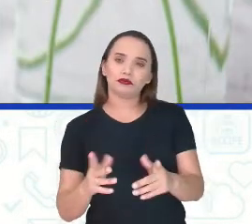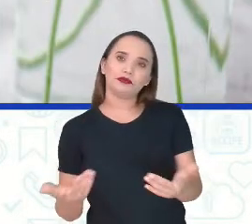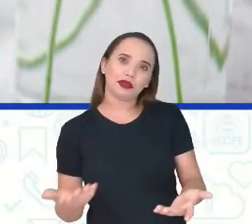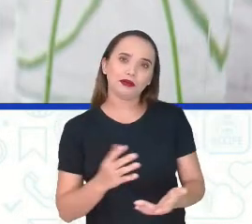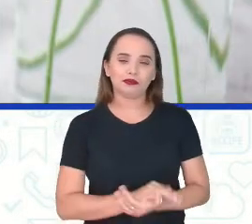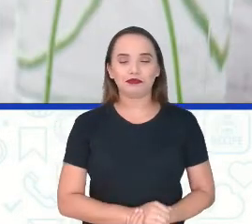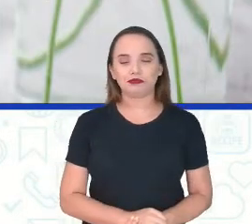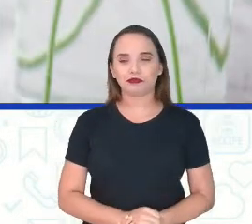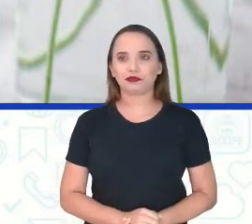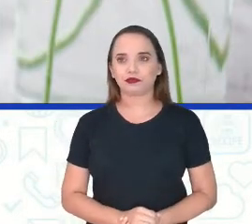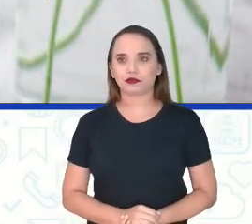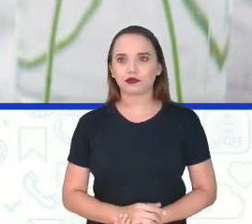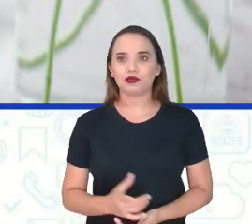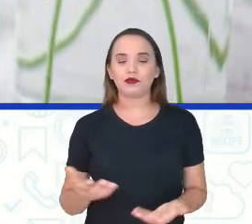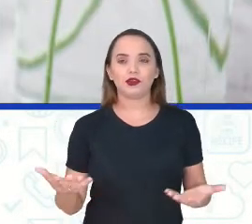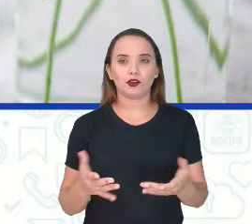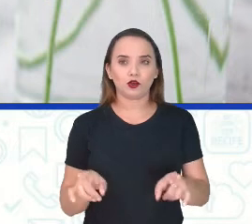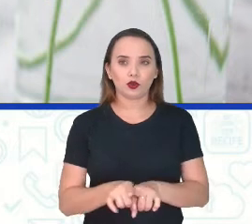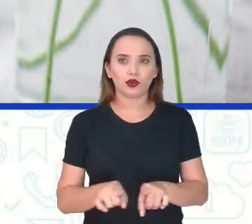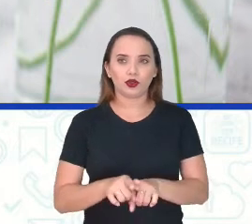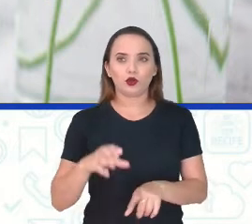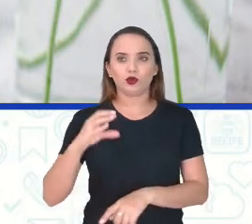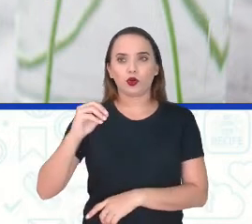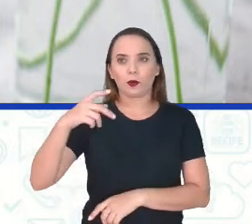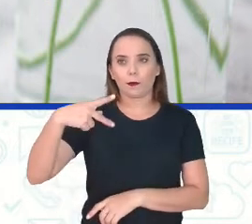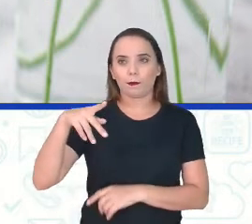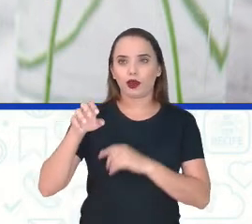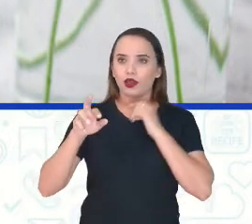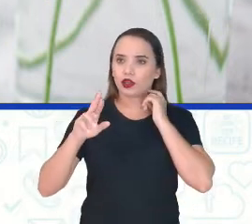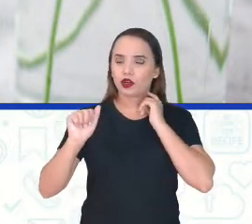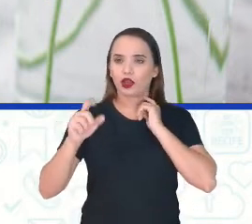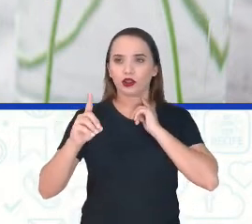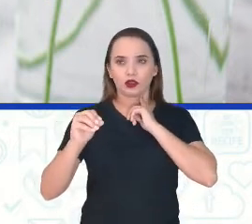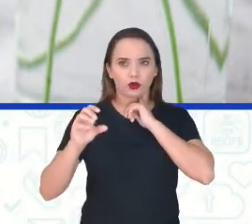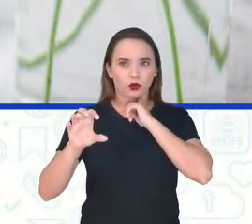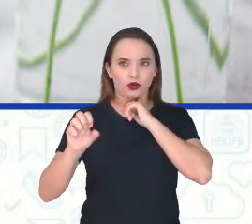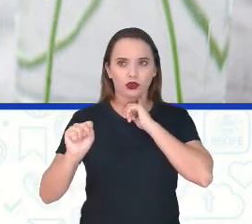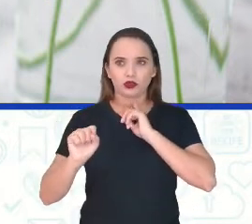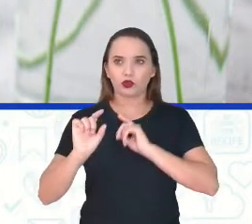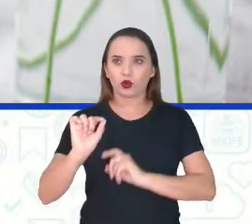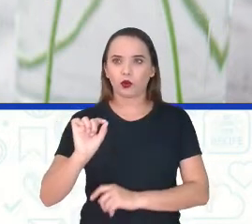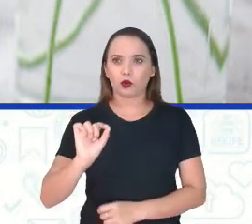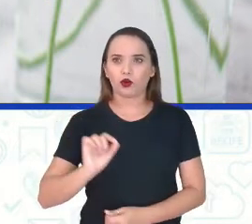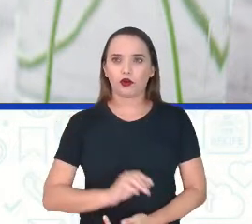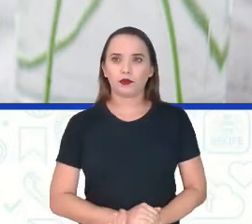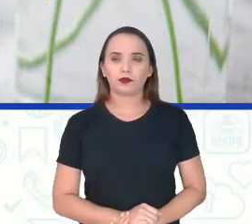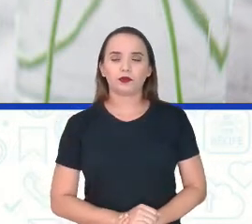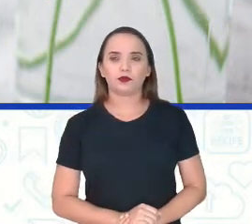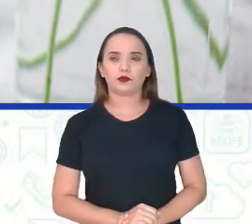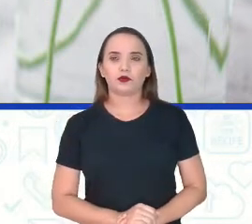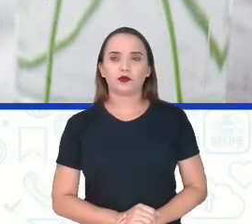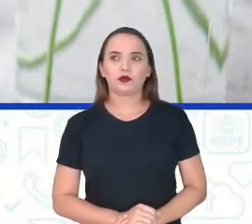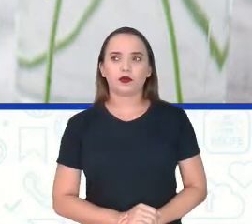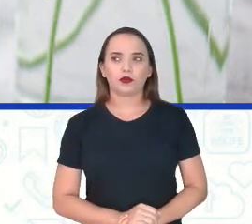Aí a gente tem alguns operadores que a gente pode usar, por exemplo, o exemplo de, que foi o caso, né?